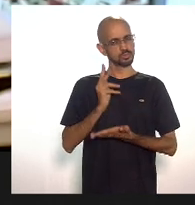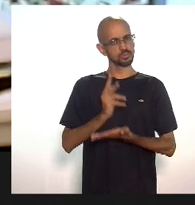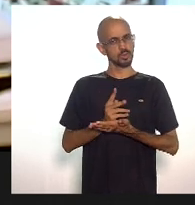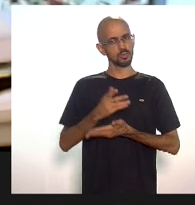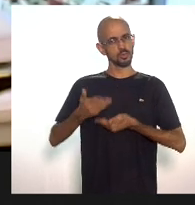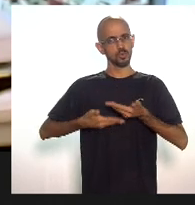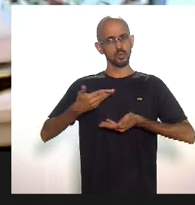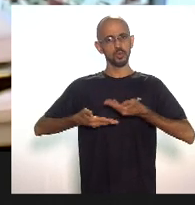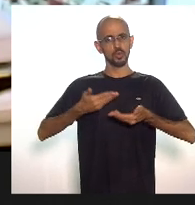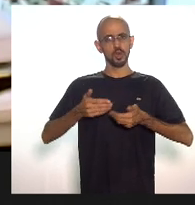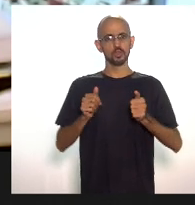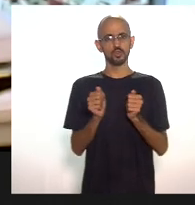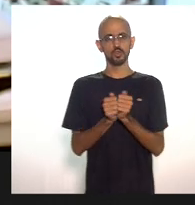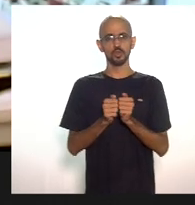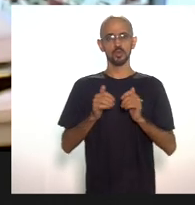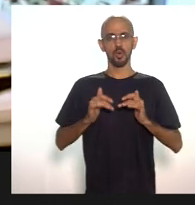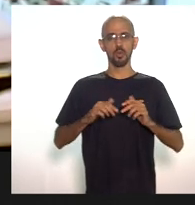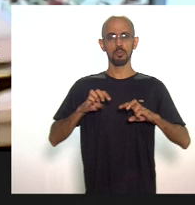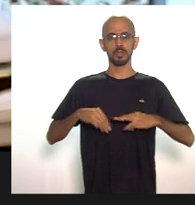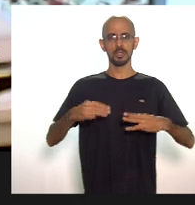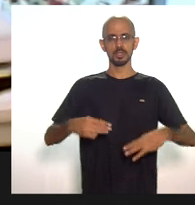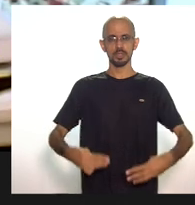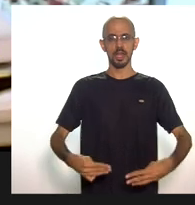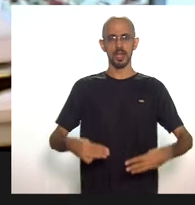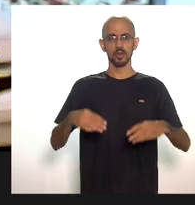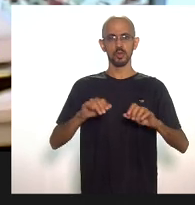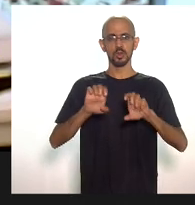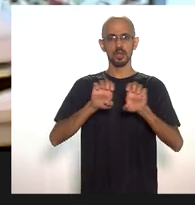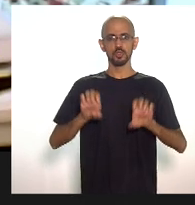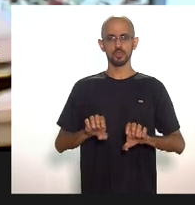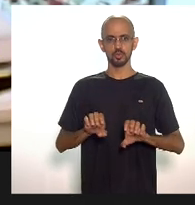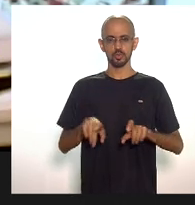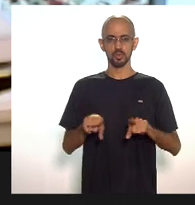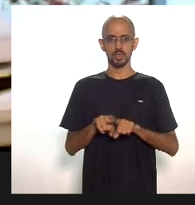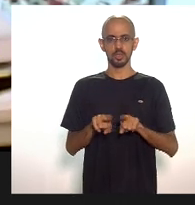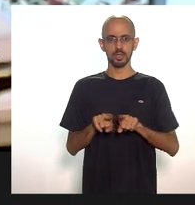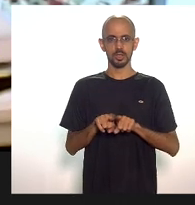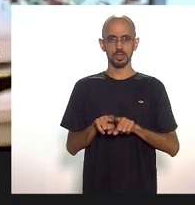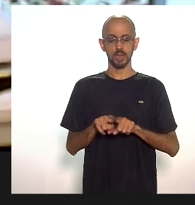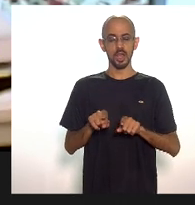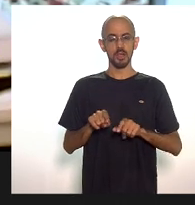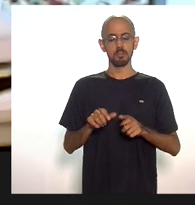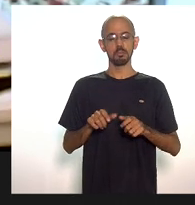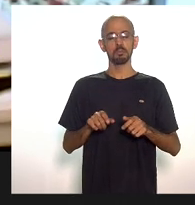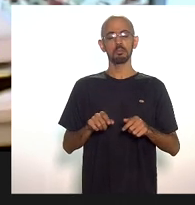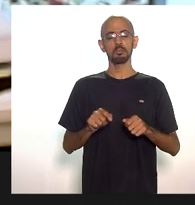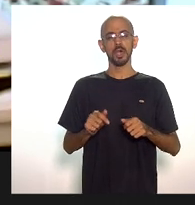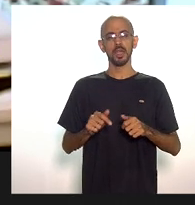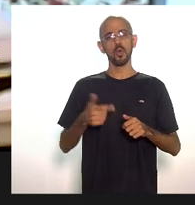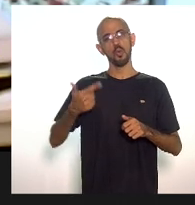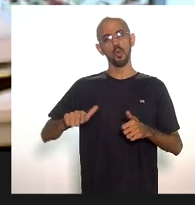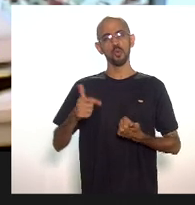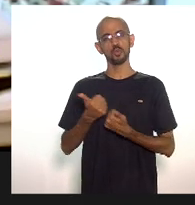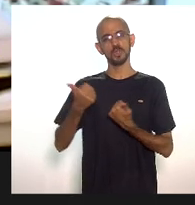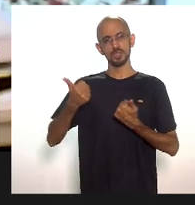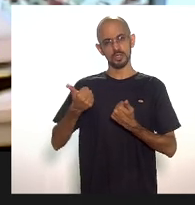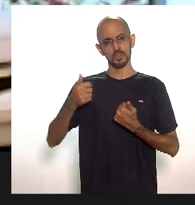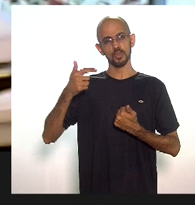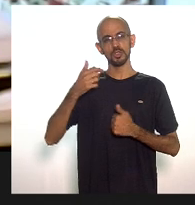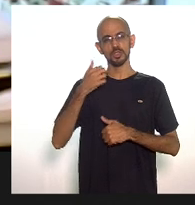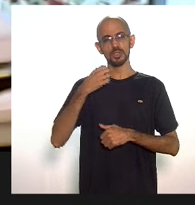frequentemente com o Ministério da Infraestrutura e com os demais assessores legislativos dos senadores que têm interesse nesse